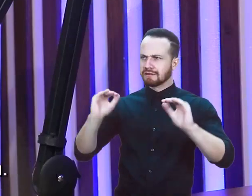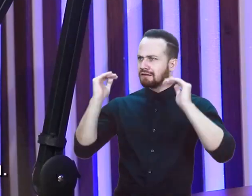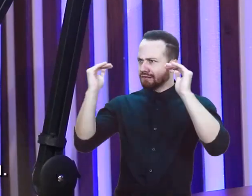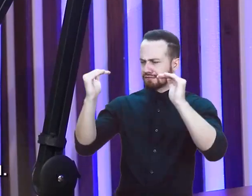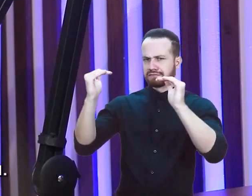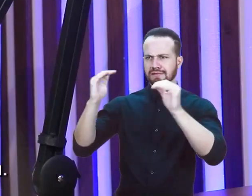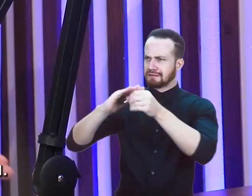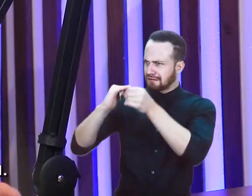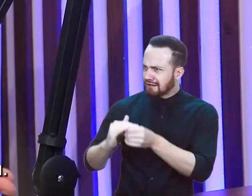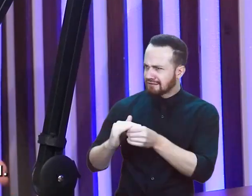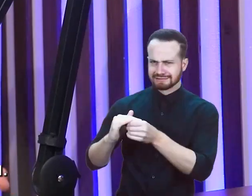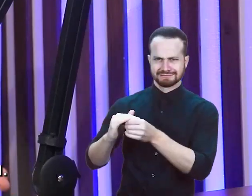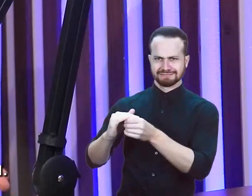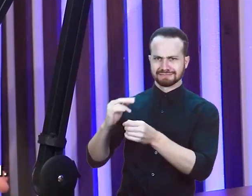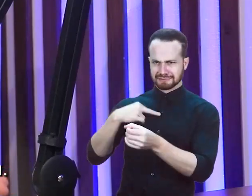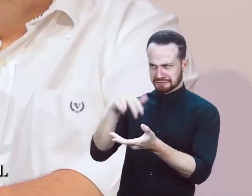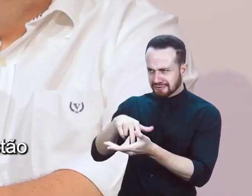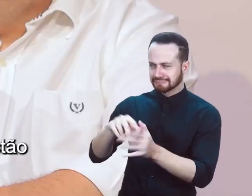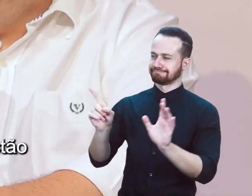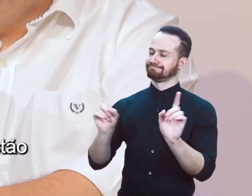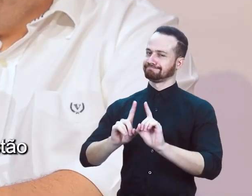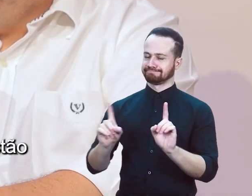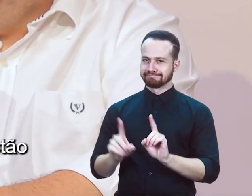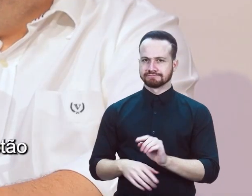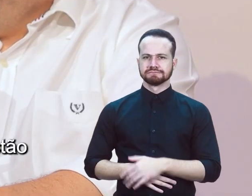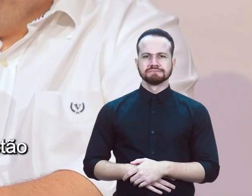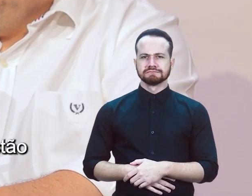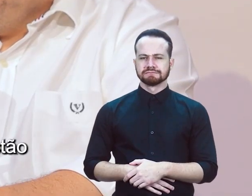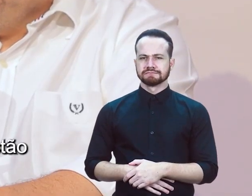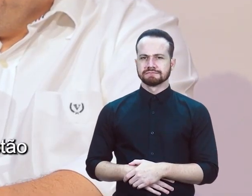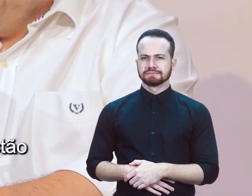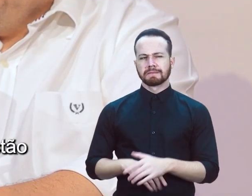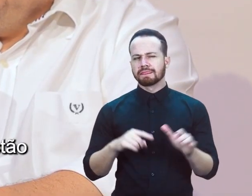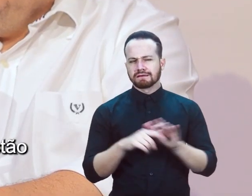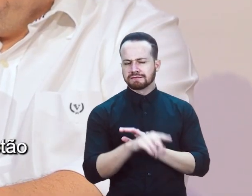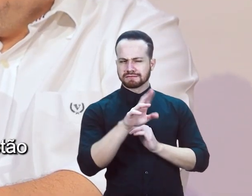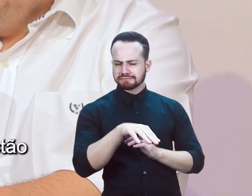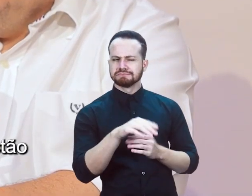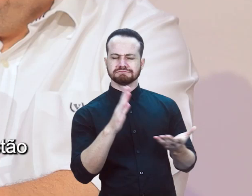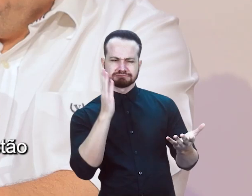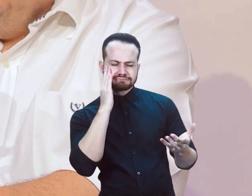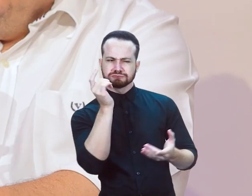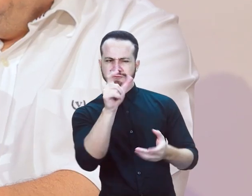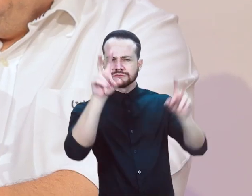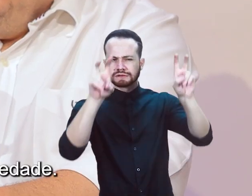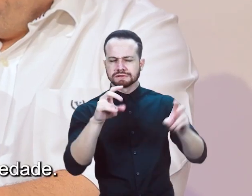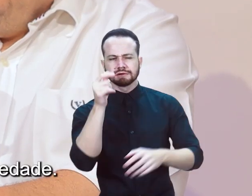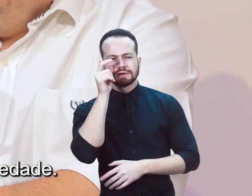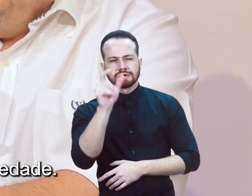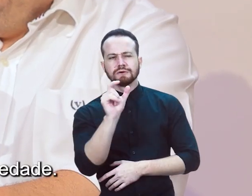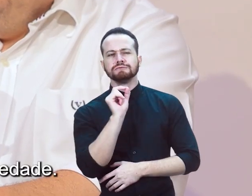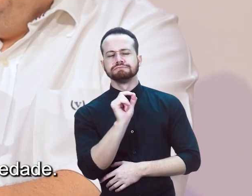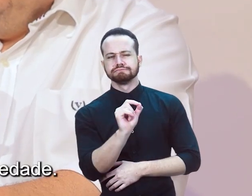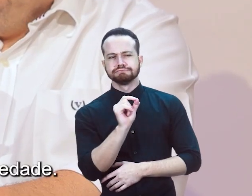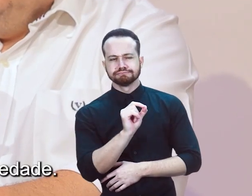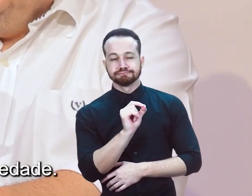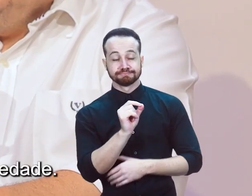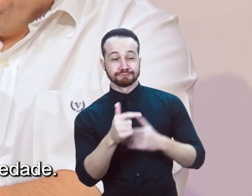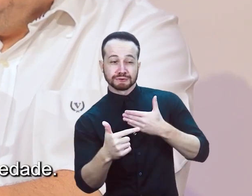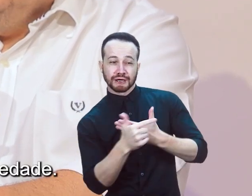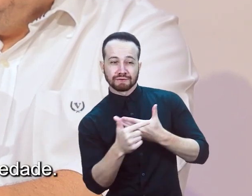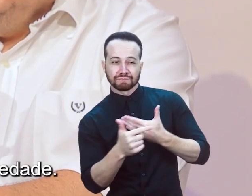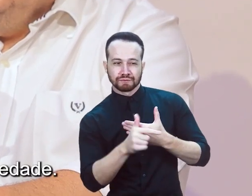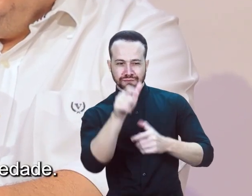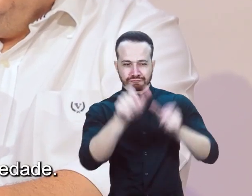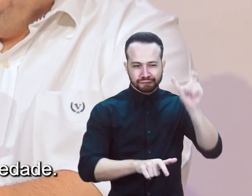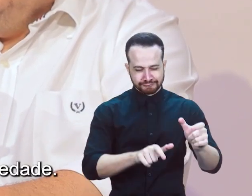sentido nunca para estar onde estou. Dumas, você trata de uma questão bastante interessante, que é o papel do negro